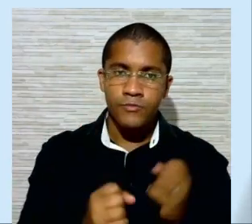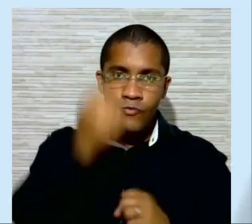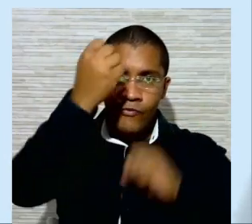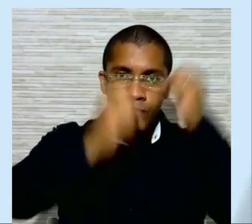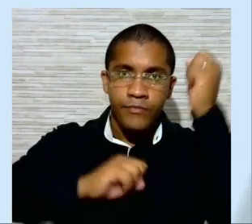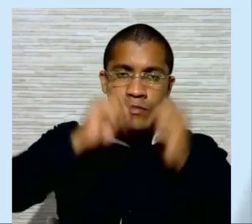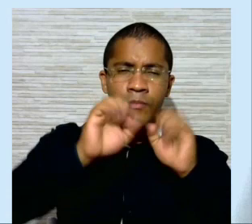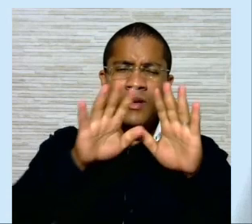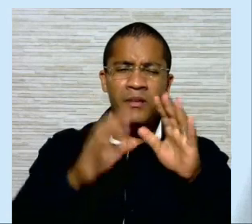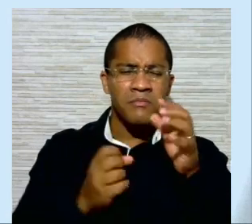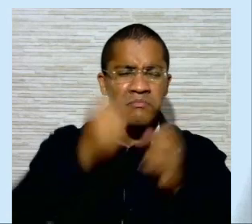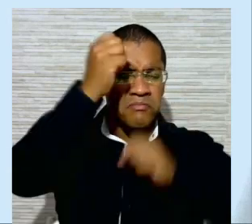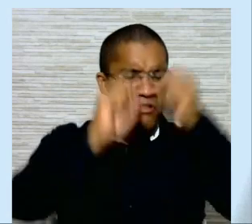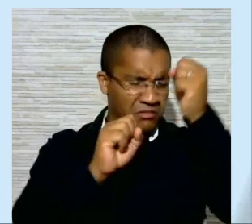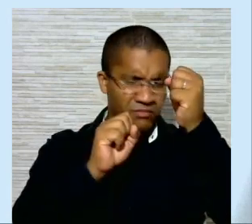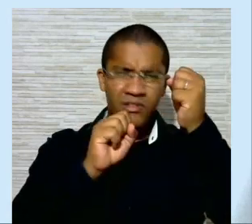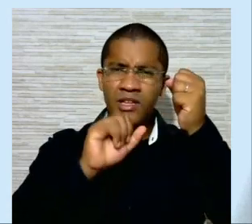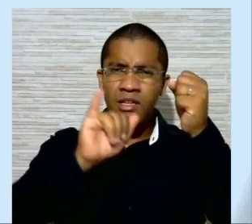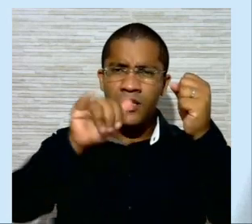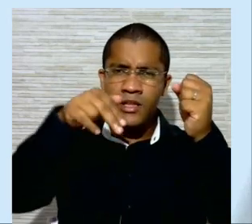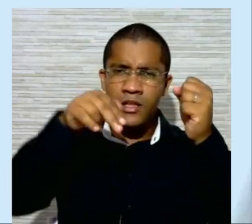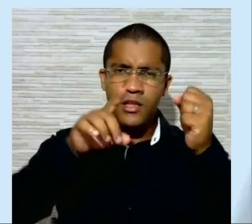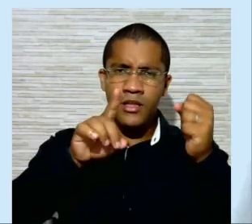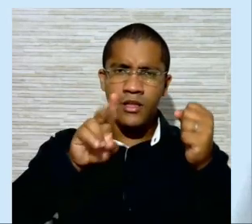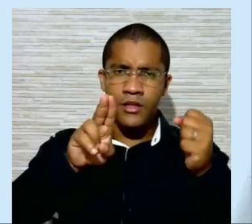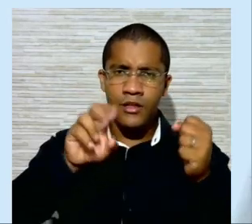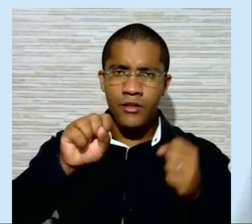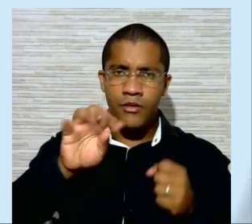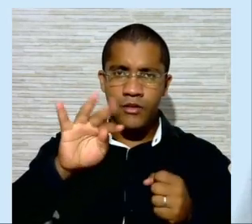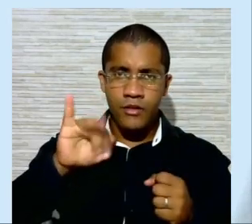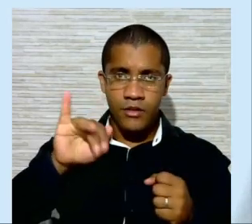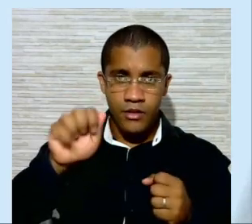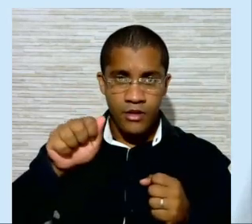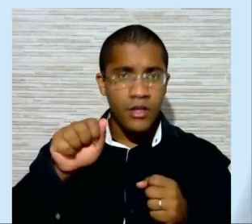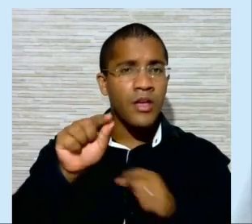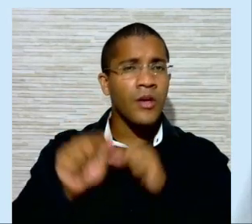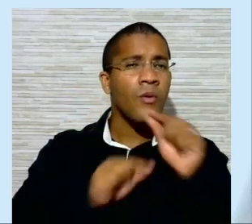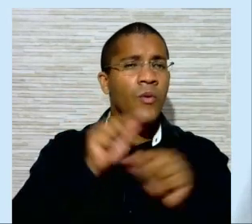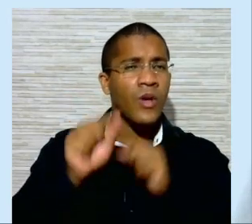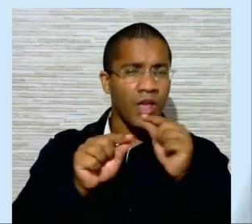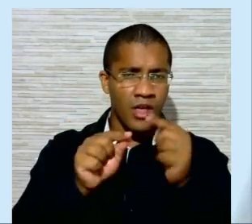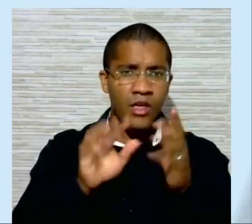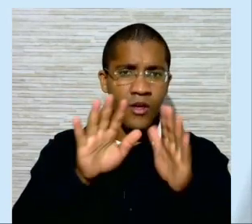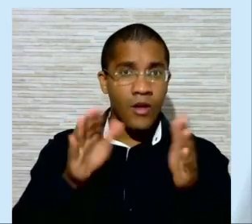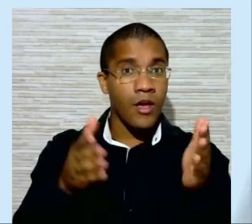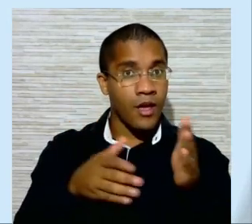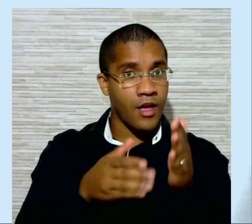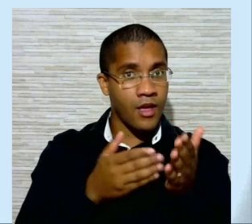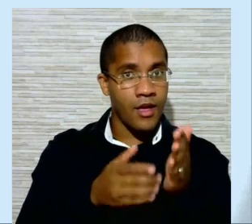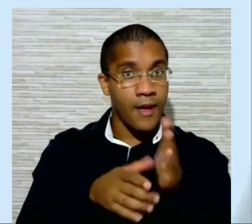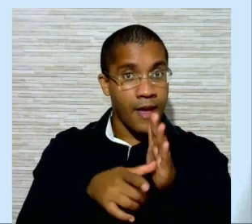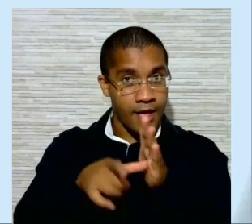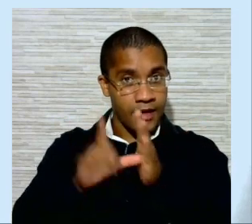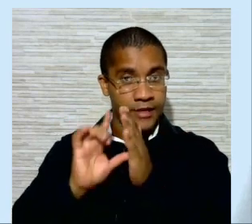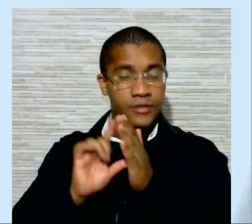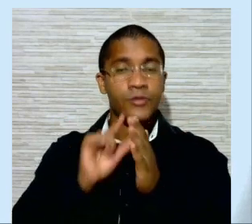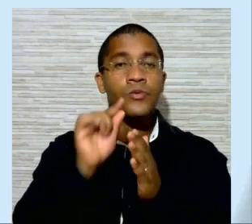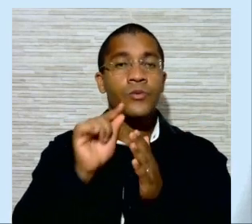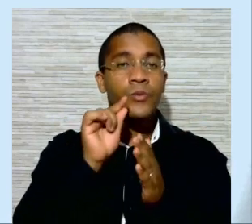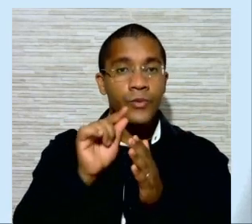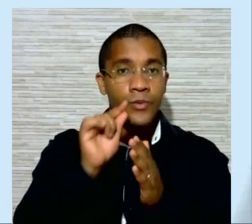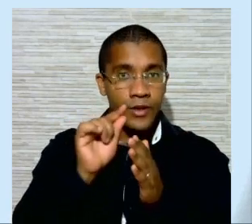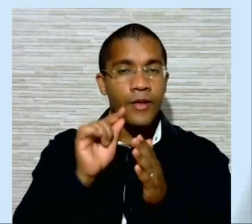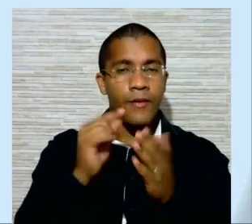industrialização. Vamos entender o que é a indústria, ok? Vamos começar a entender o que é a indústria. Primeiramente, antes de começar a aula, eu queria parabenizar todos